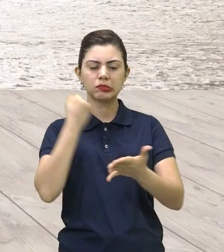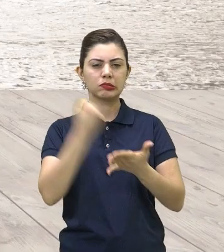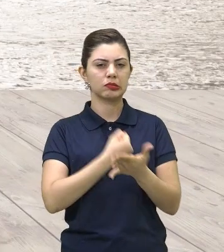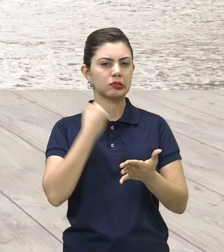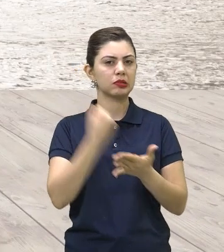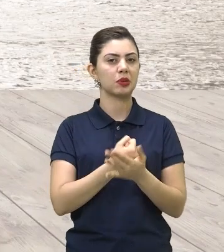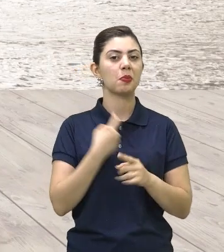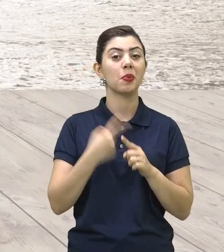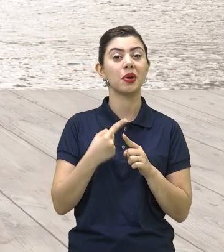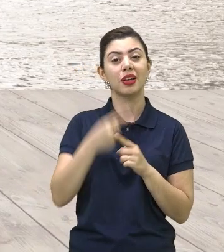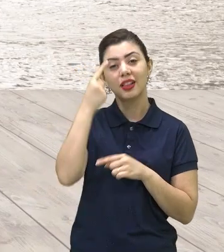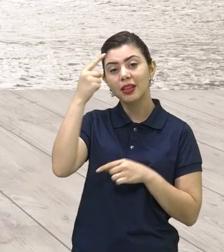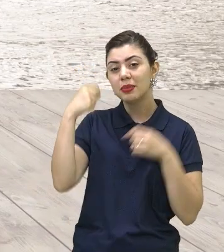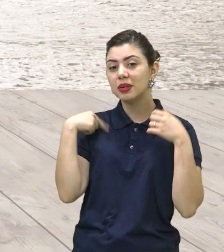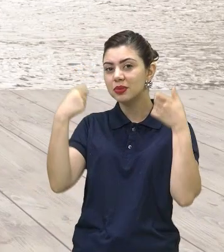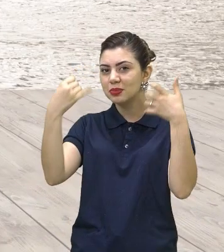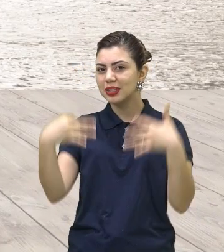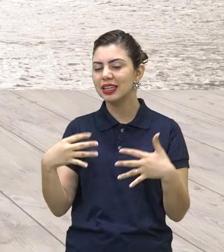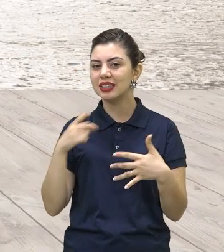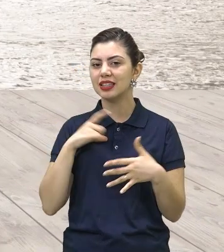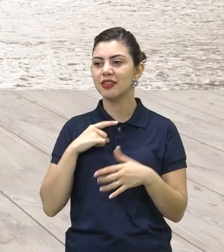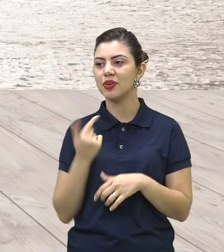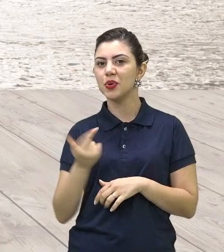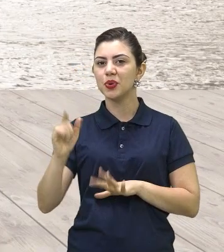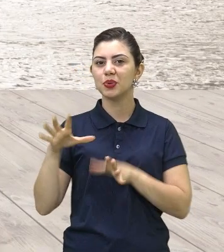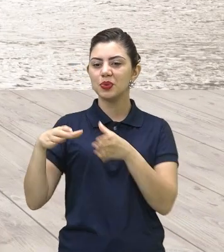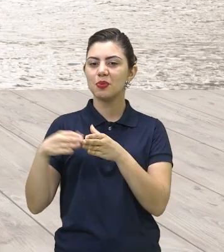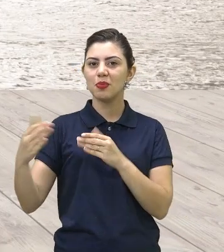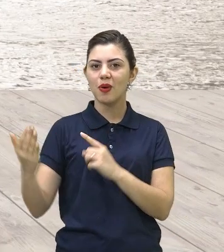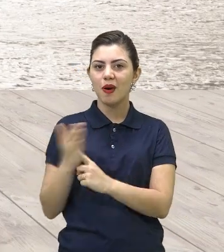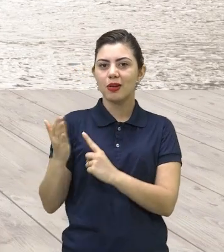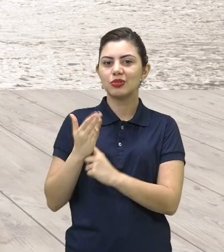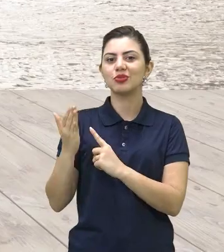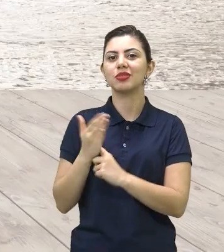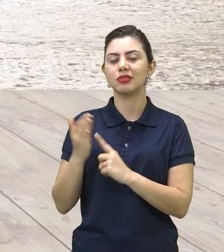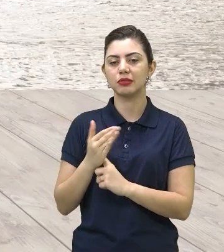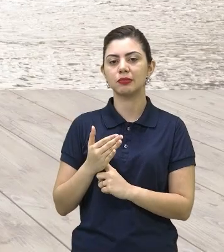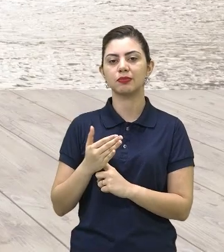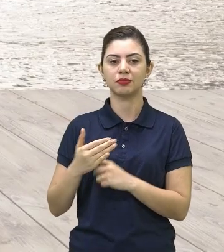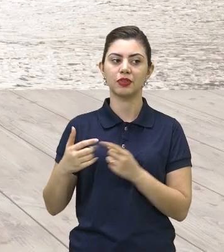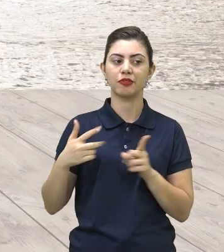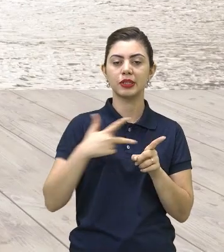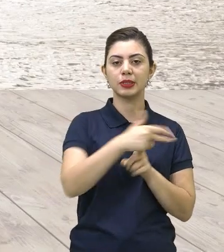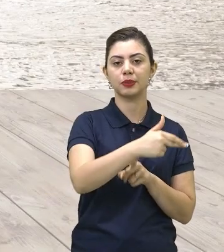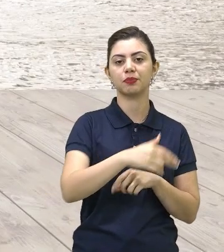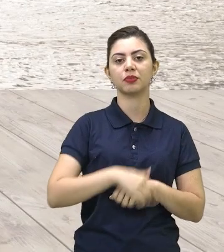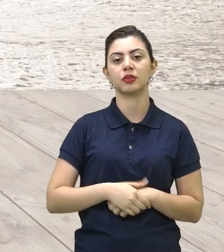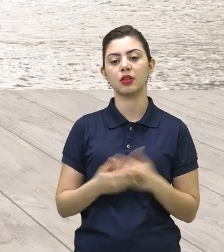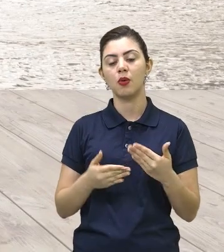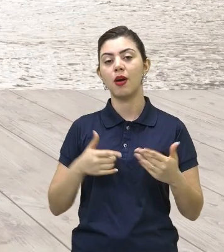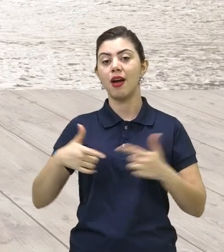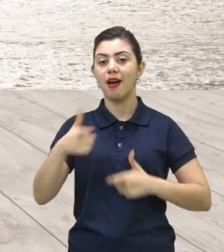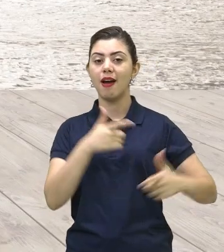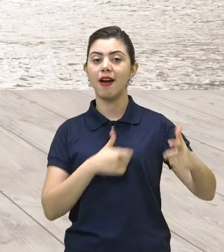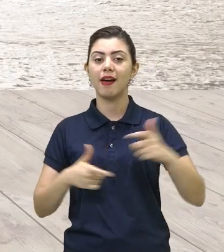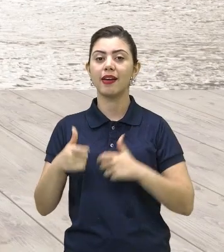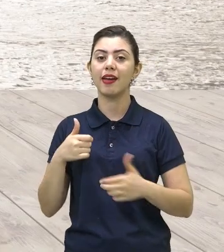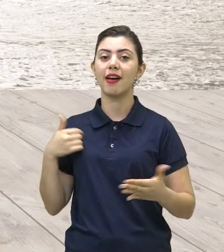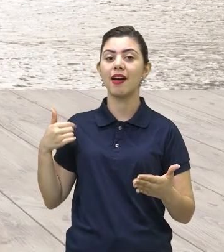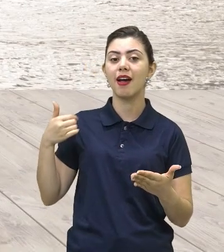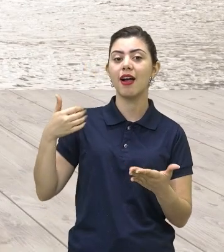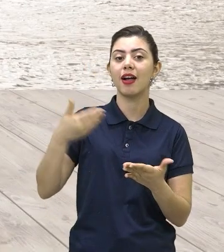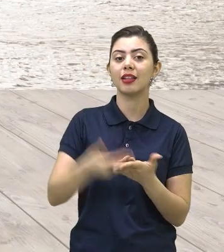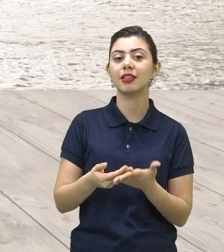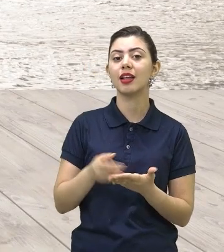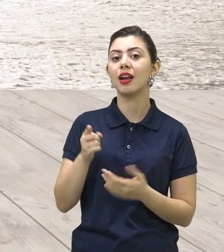tiveram o apoio dos tamoios. Tá? A guerra pelo território prosseguiu até o governo de Estácio de